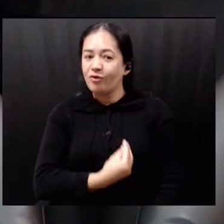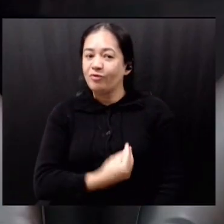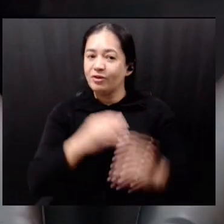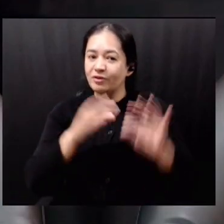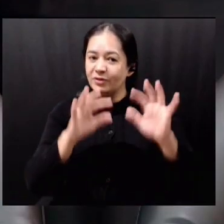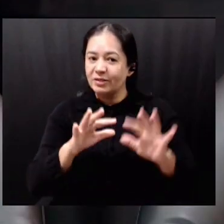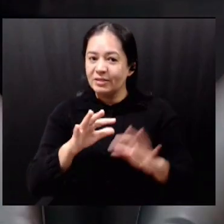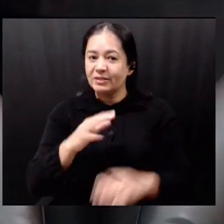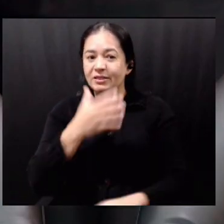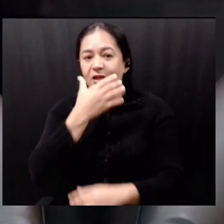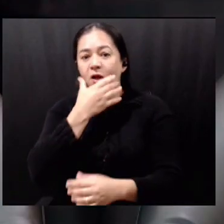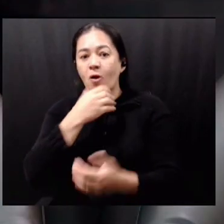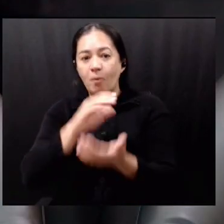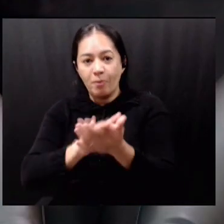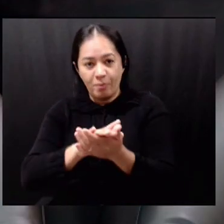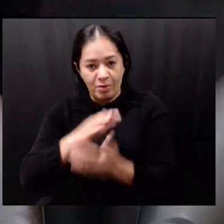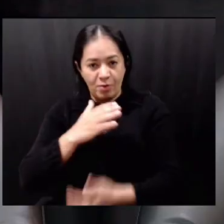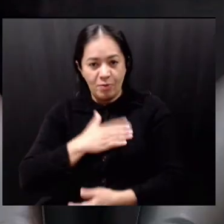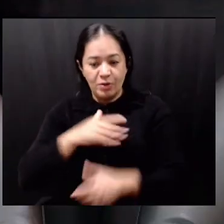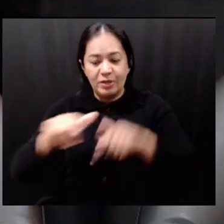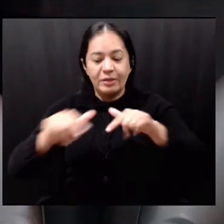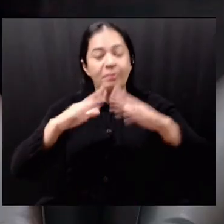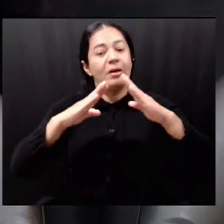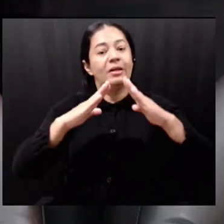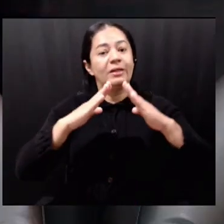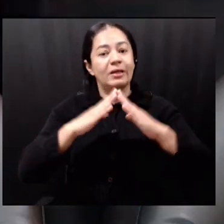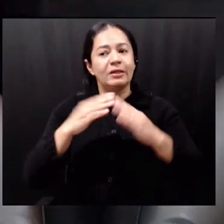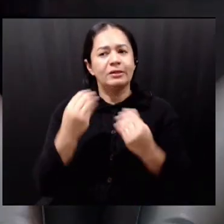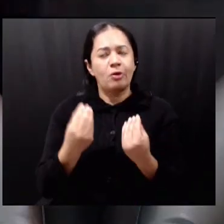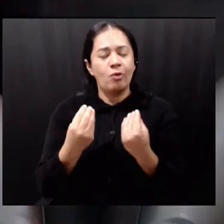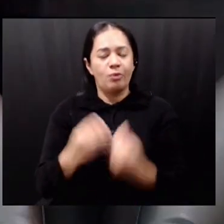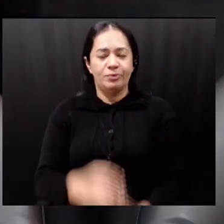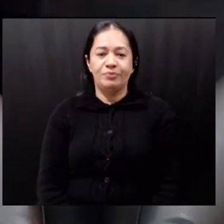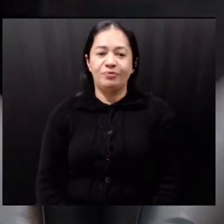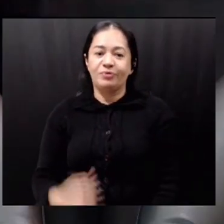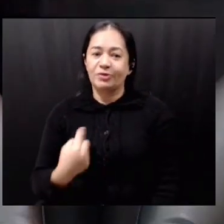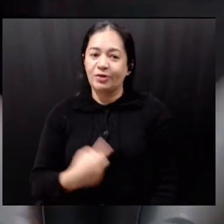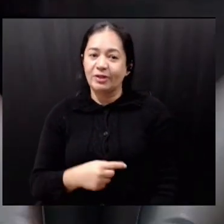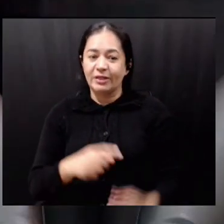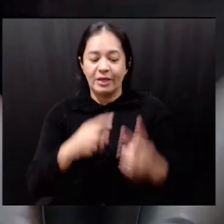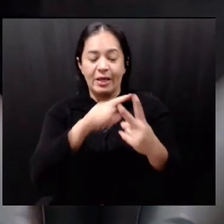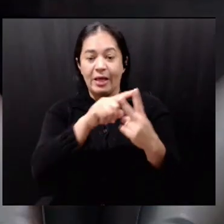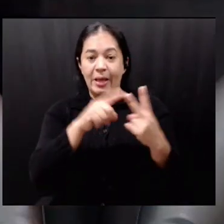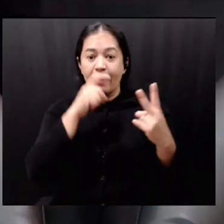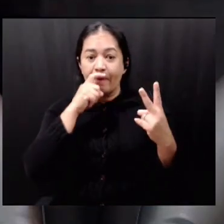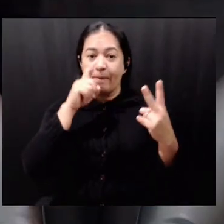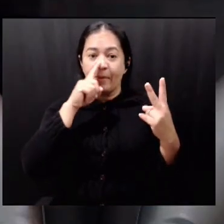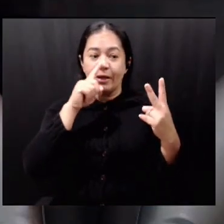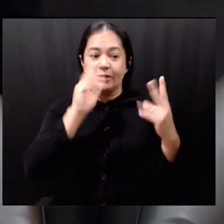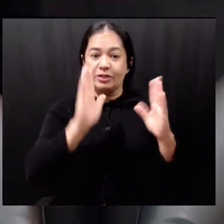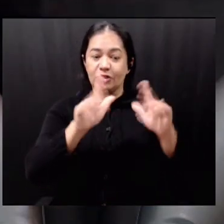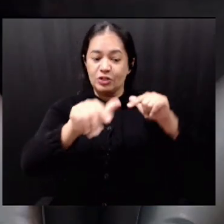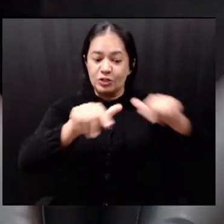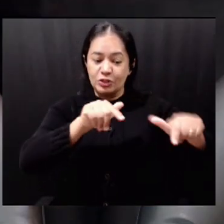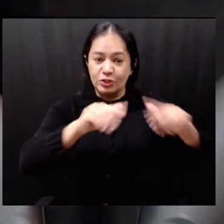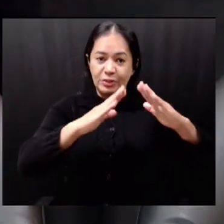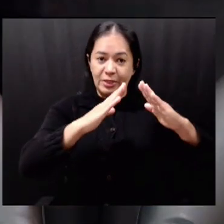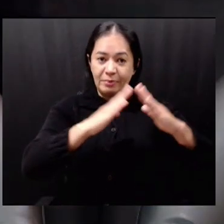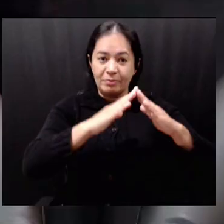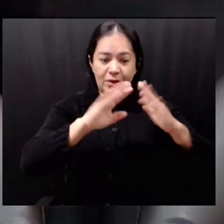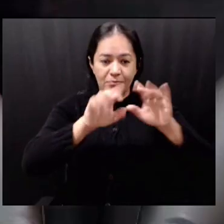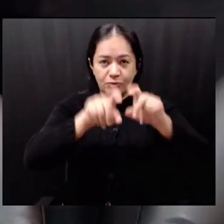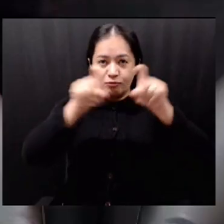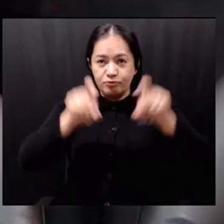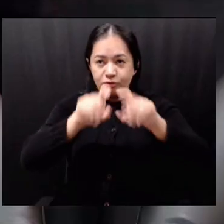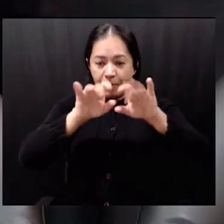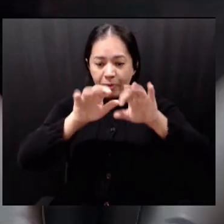office, então pensa, a gente tem ali os pais, a família que trabalha o tempo todo num computador, num celular. Eu